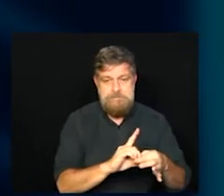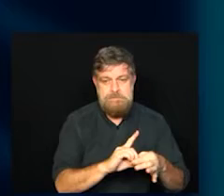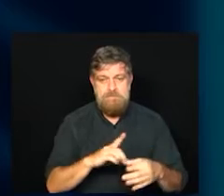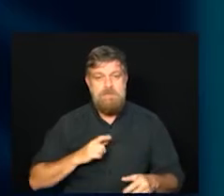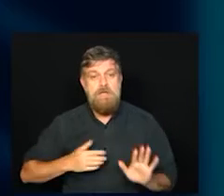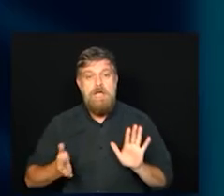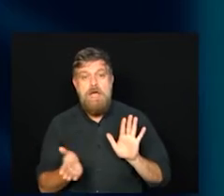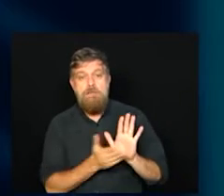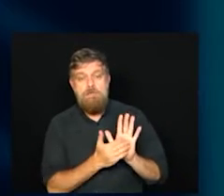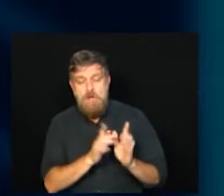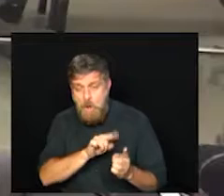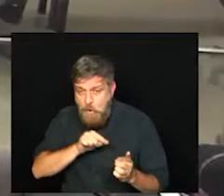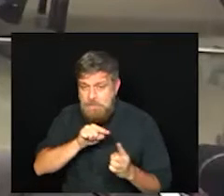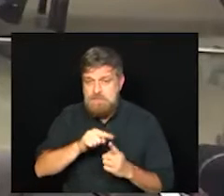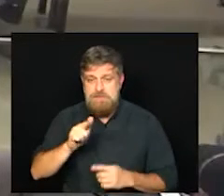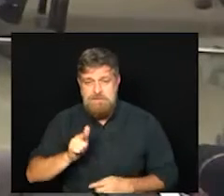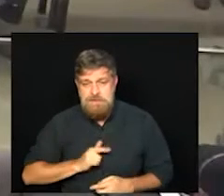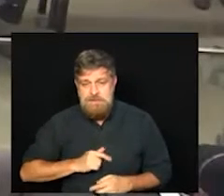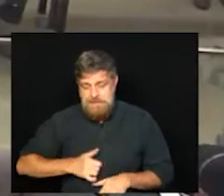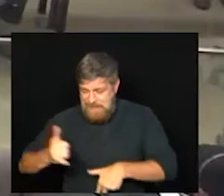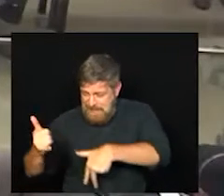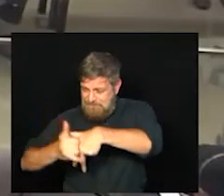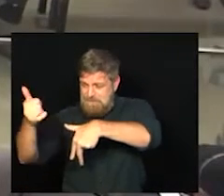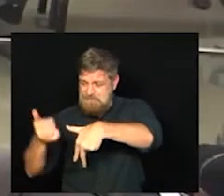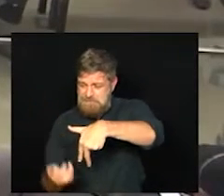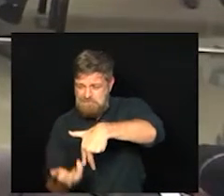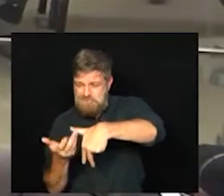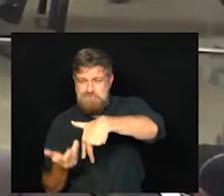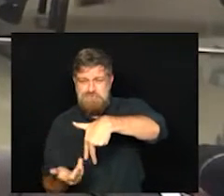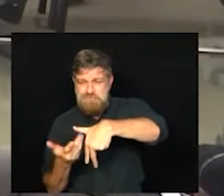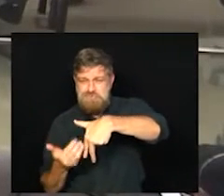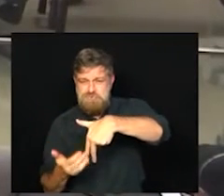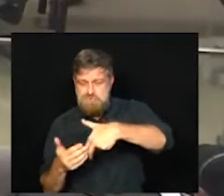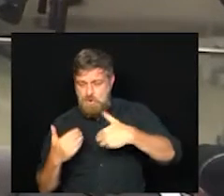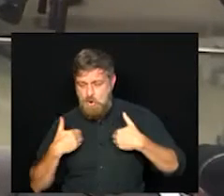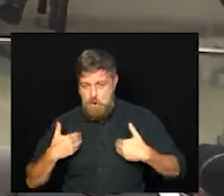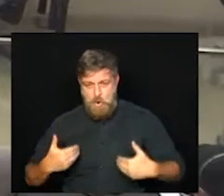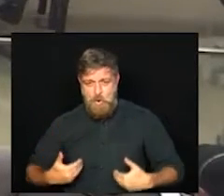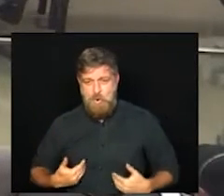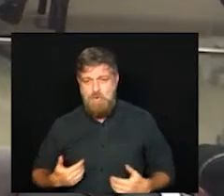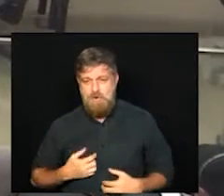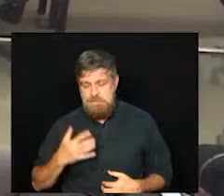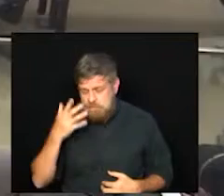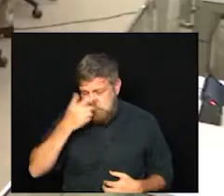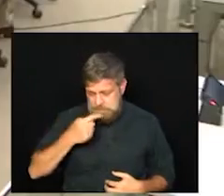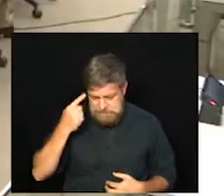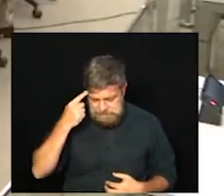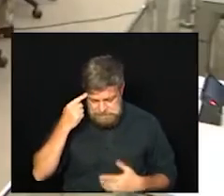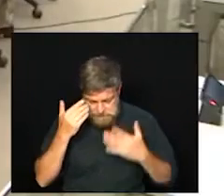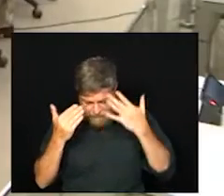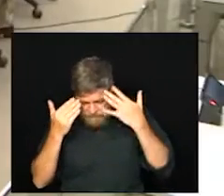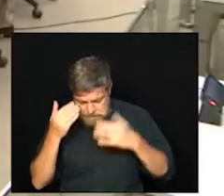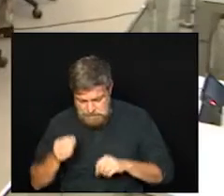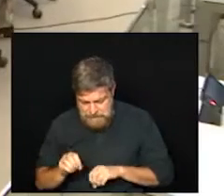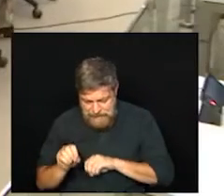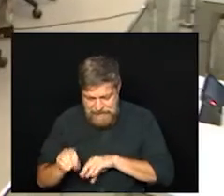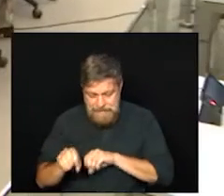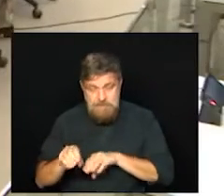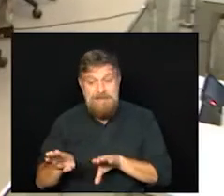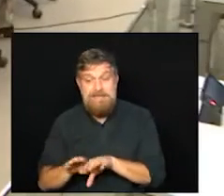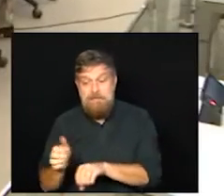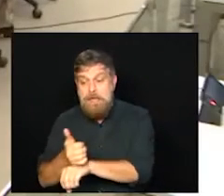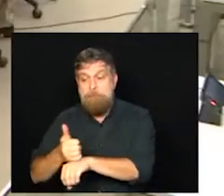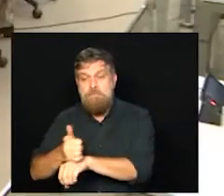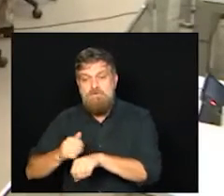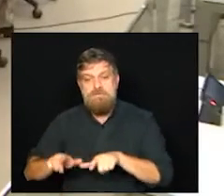proposta tem o objetivo de garantir à vítima a reabilitação física, estética, psicológica, educacional e